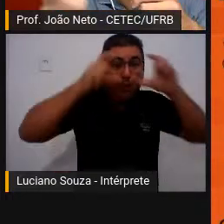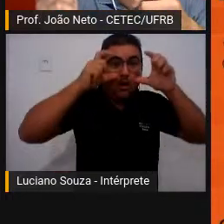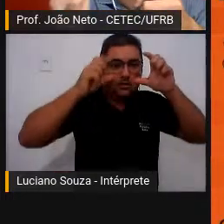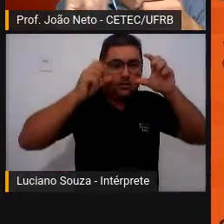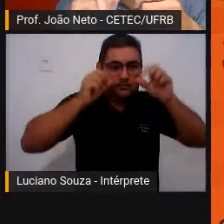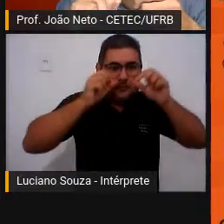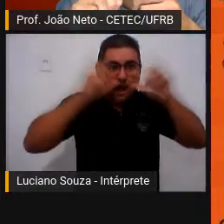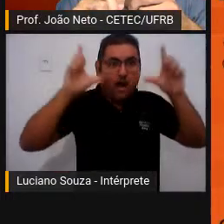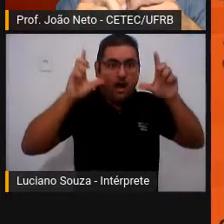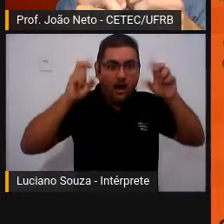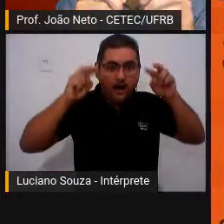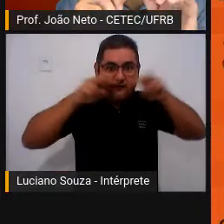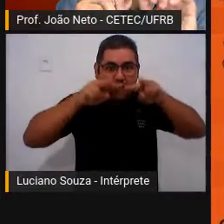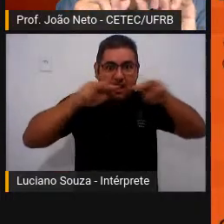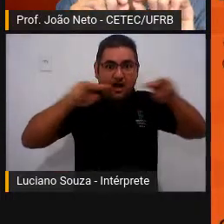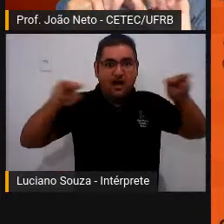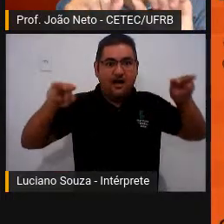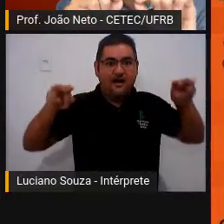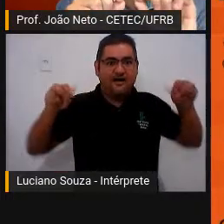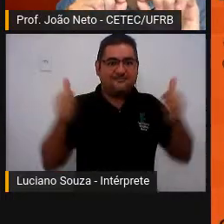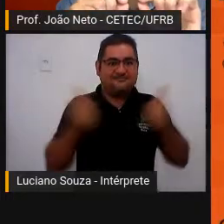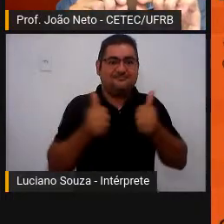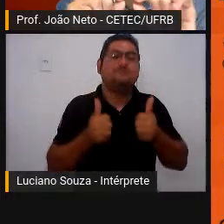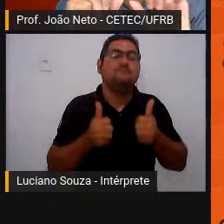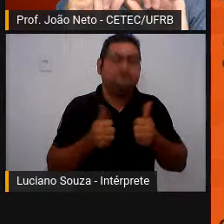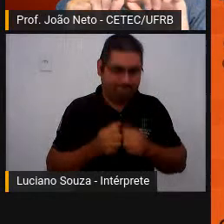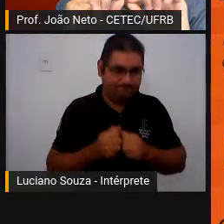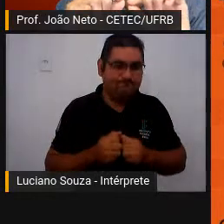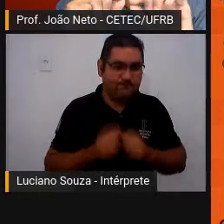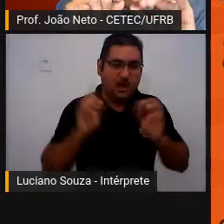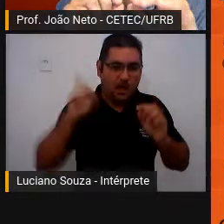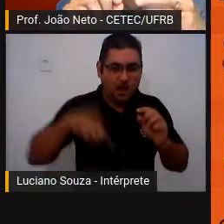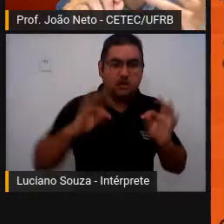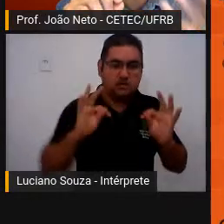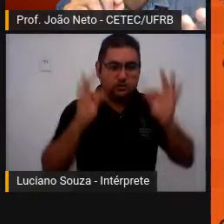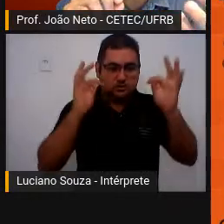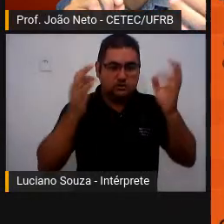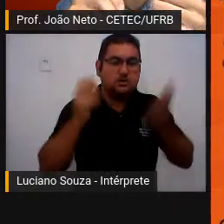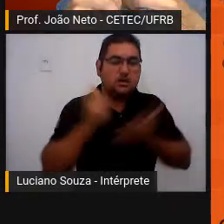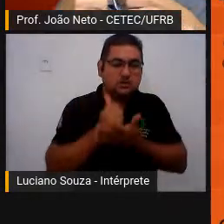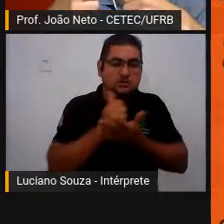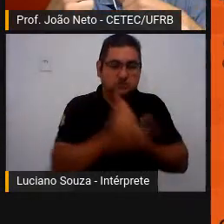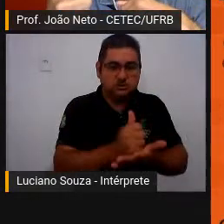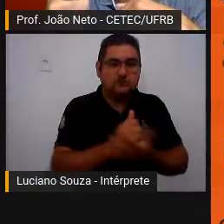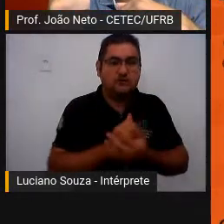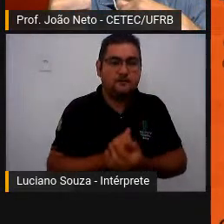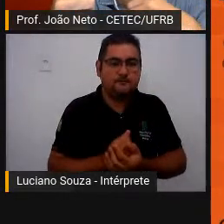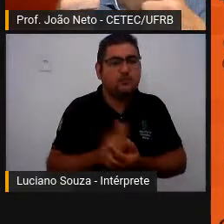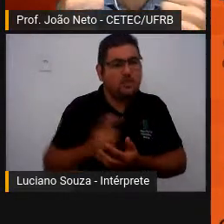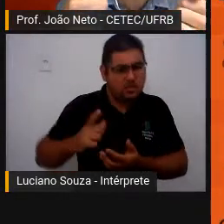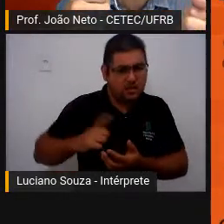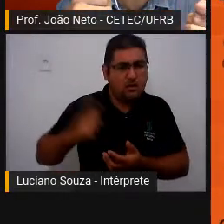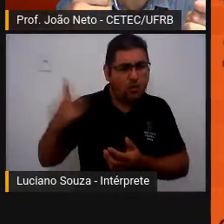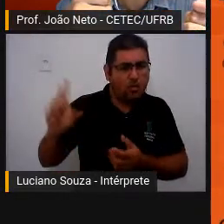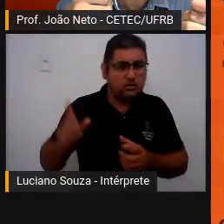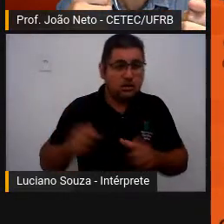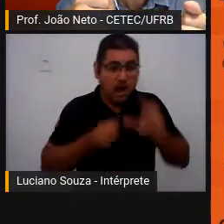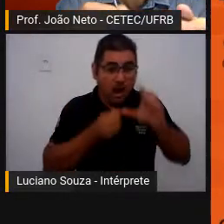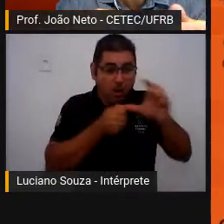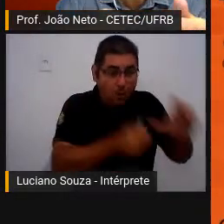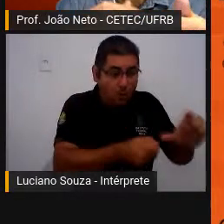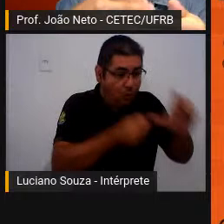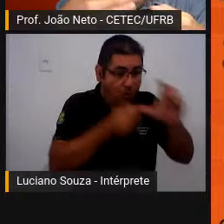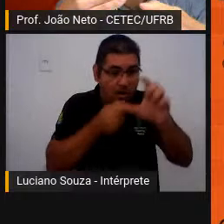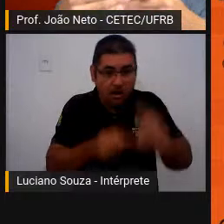e importante perceber que em alguns casos nós temos tecnologias que começaram como tecnologias físicas no caso a